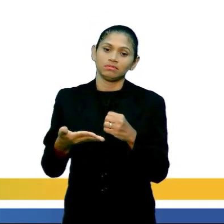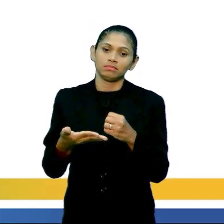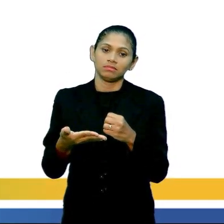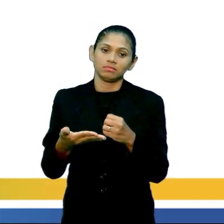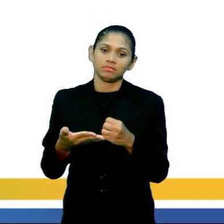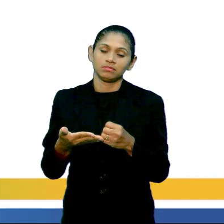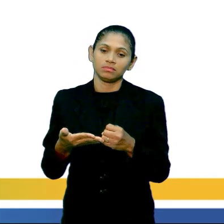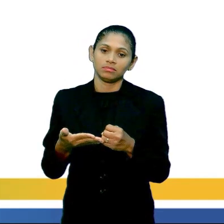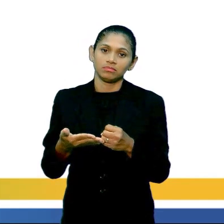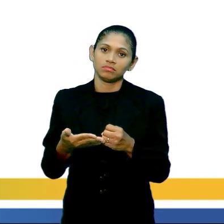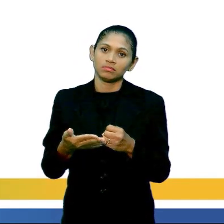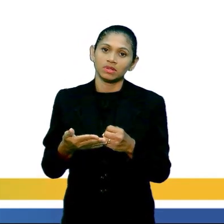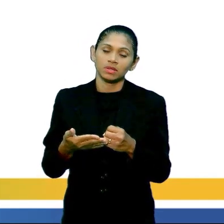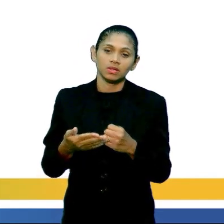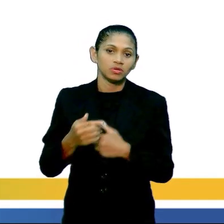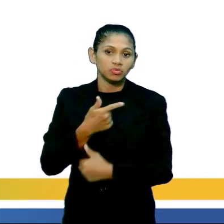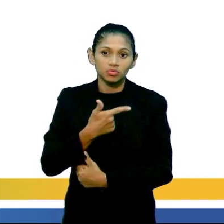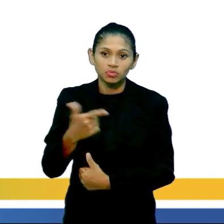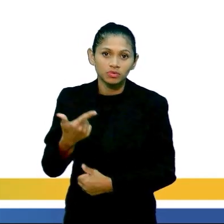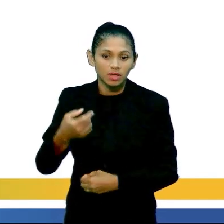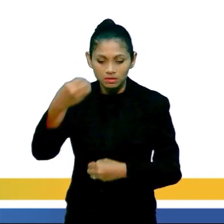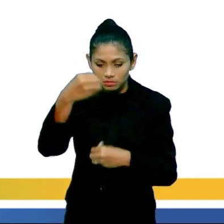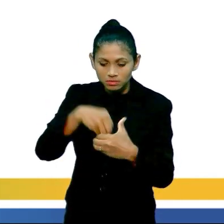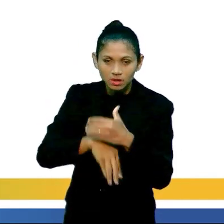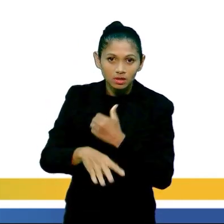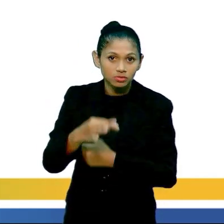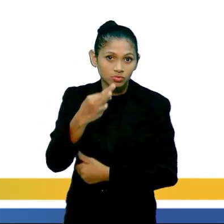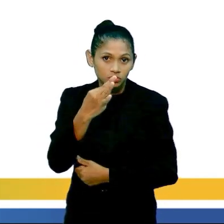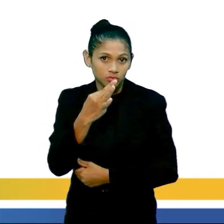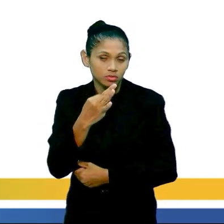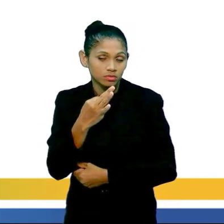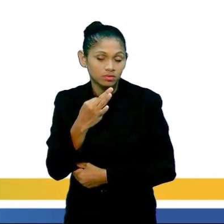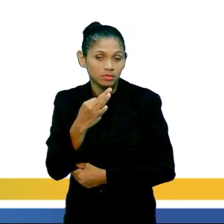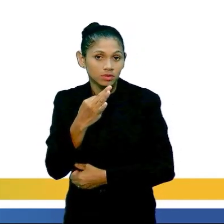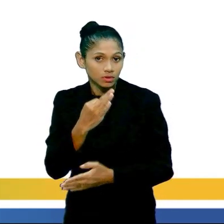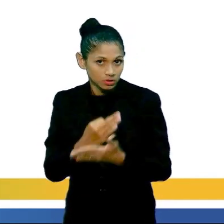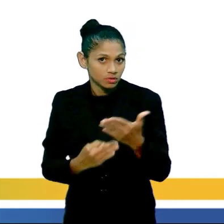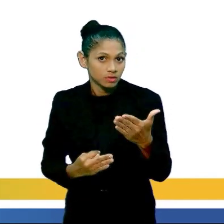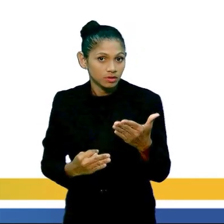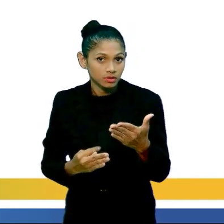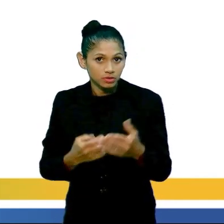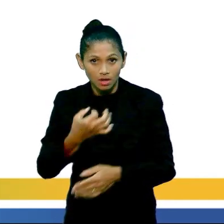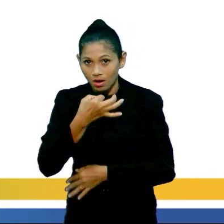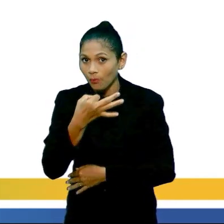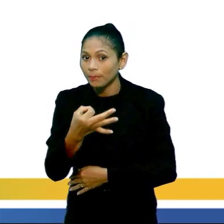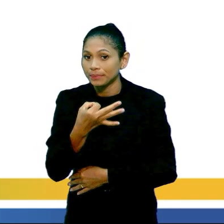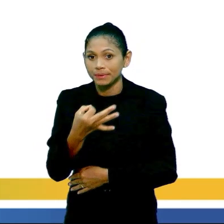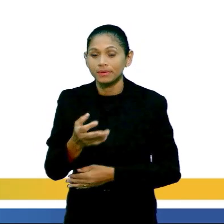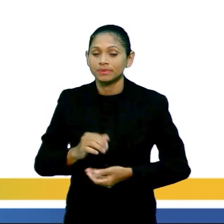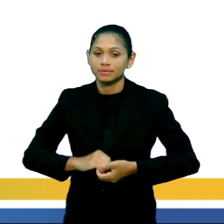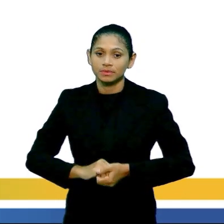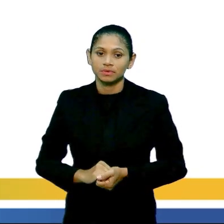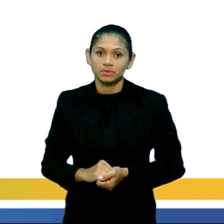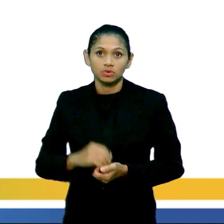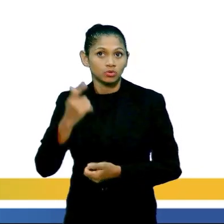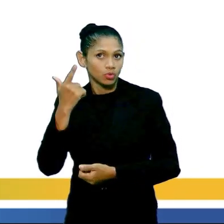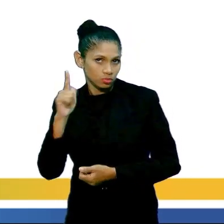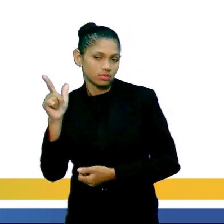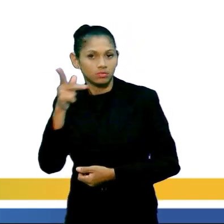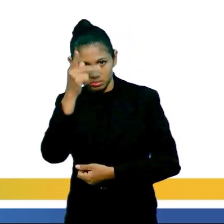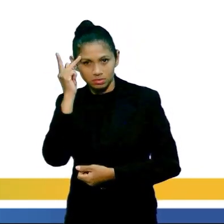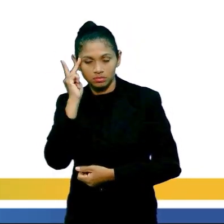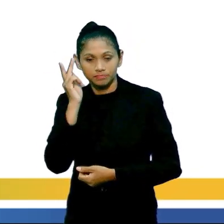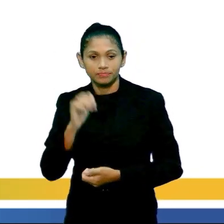citada aqui a opinião dos demais. Consciente de sua diferença perante as outras? Não, ele fala que ele se